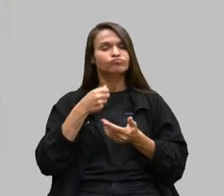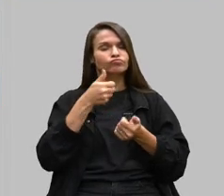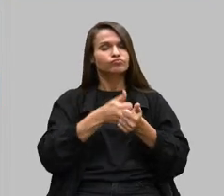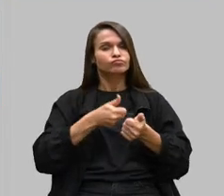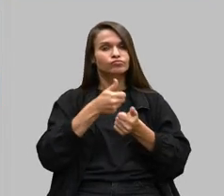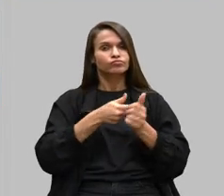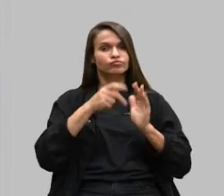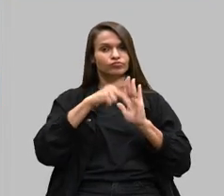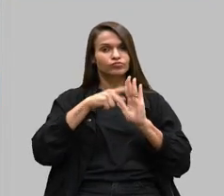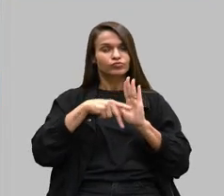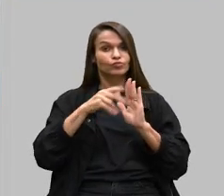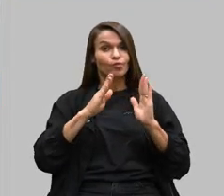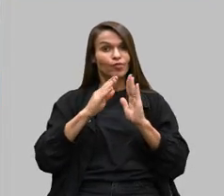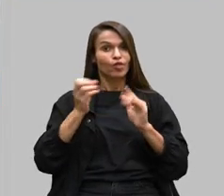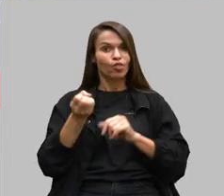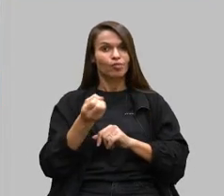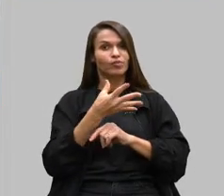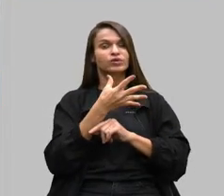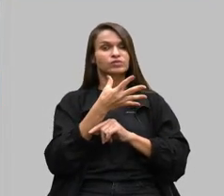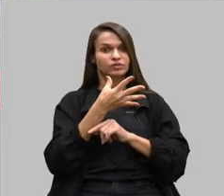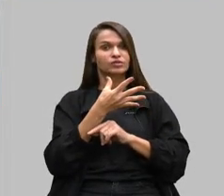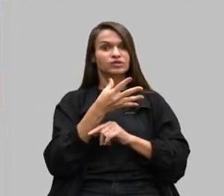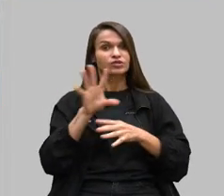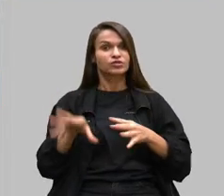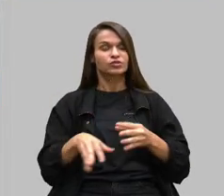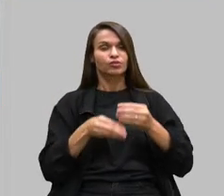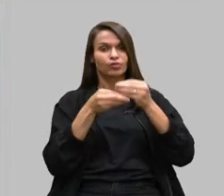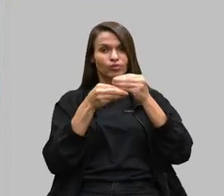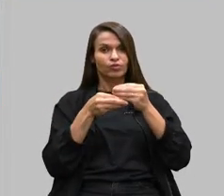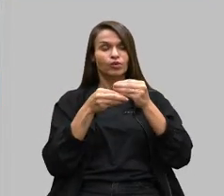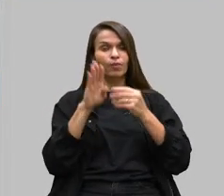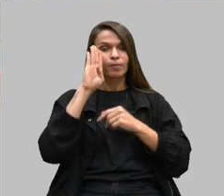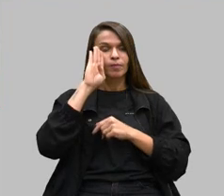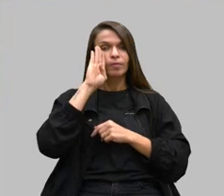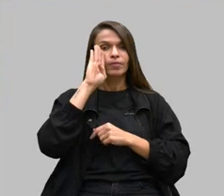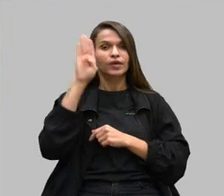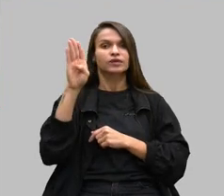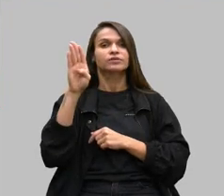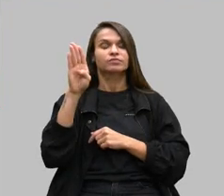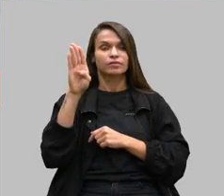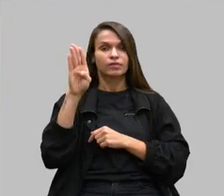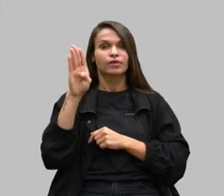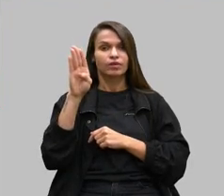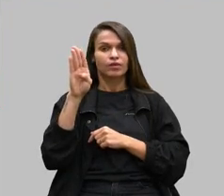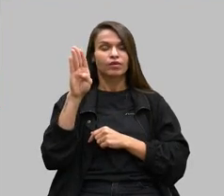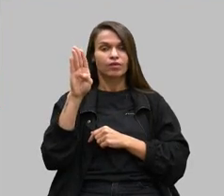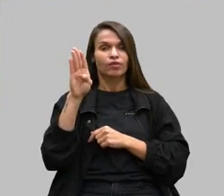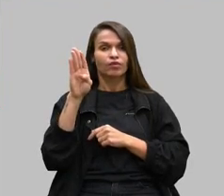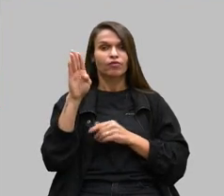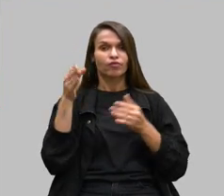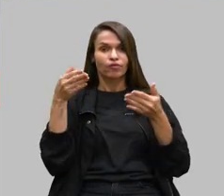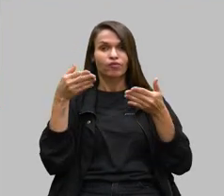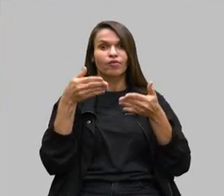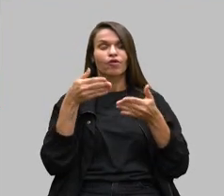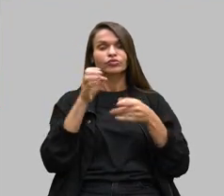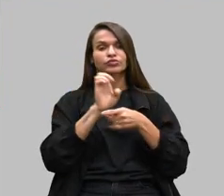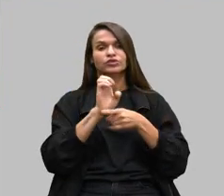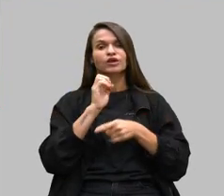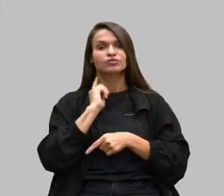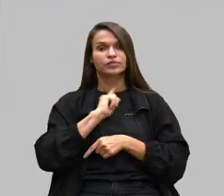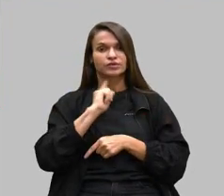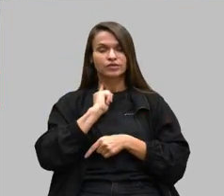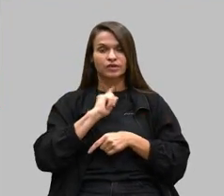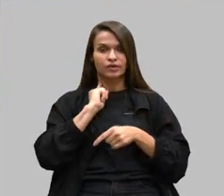no momento da Renovação né ele seja incluído como principal como principal pleito né Eh do Estado de Minas Gerais